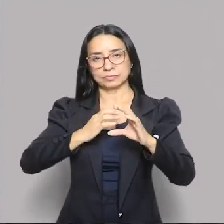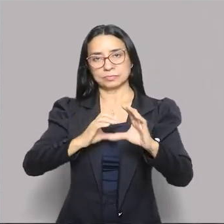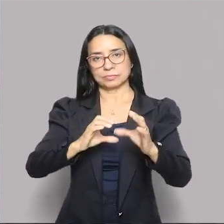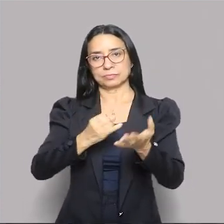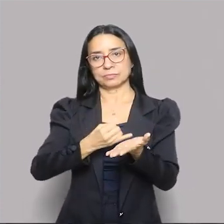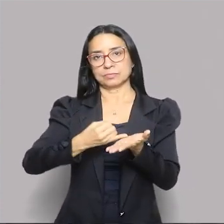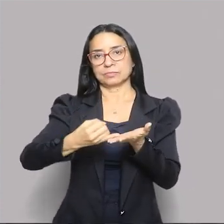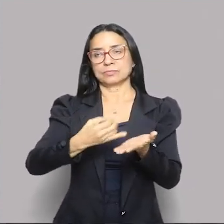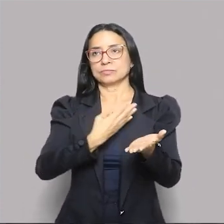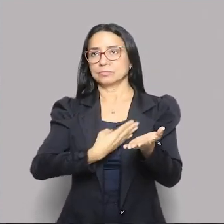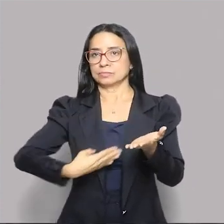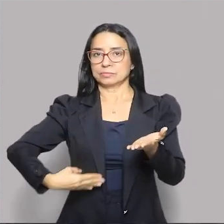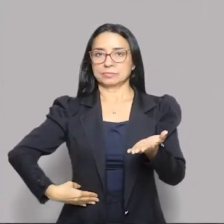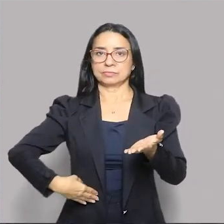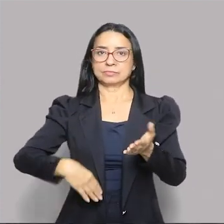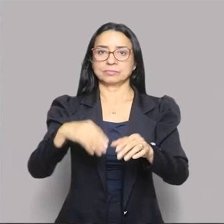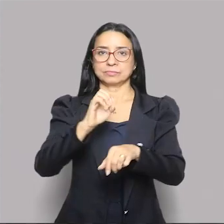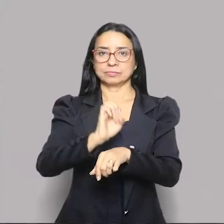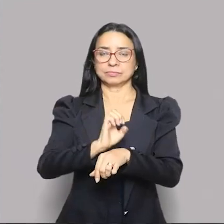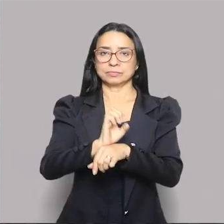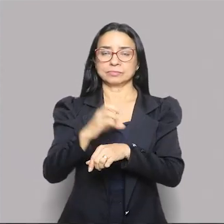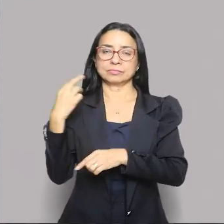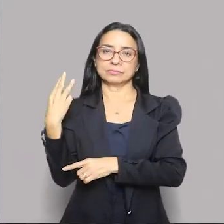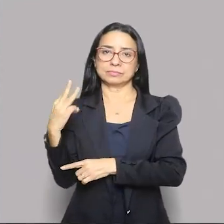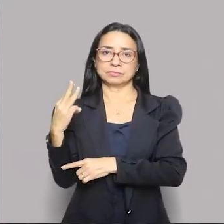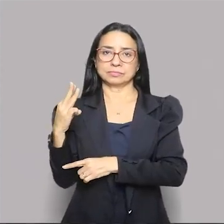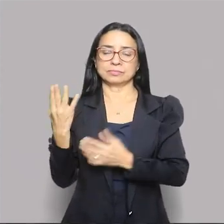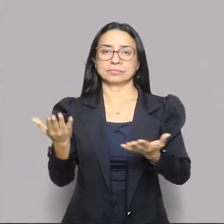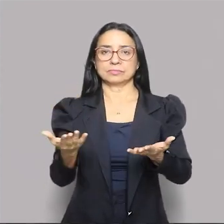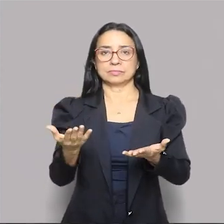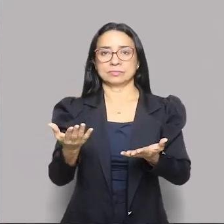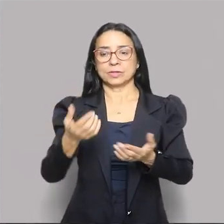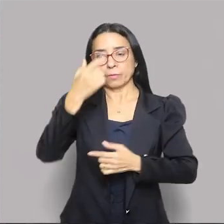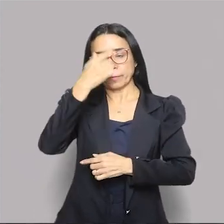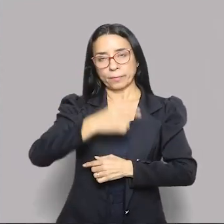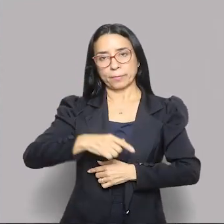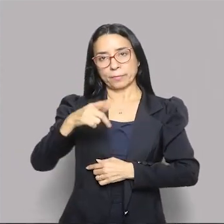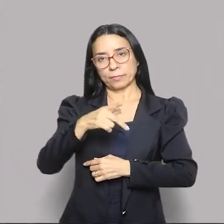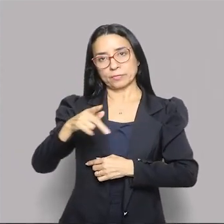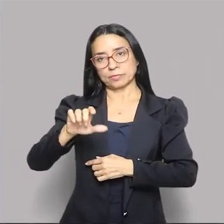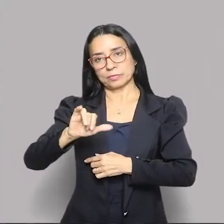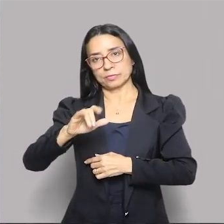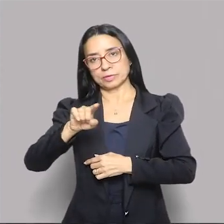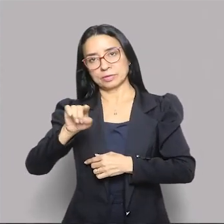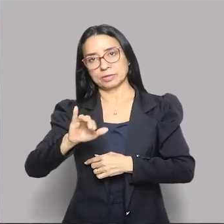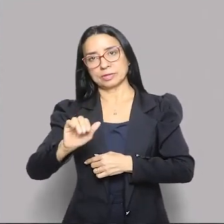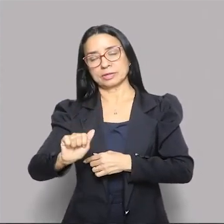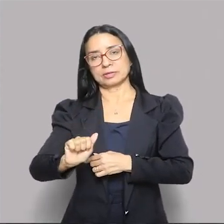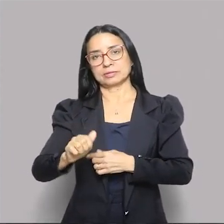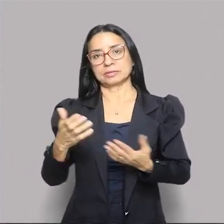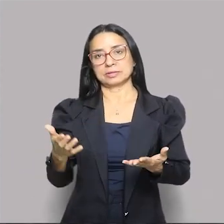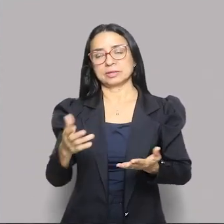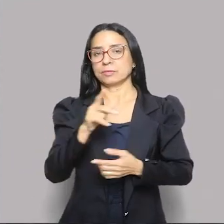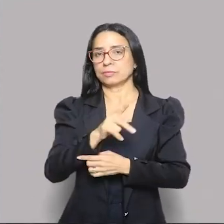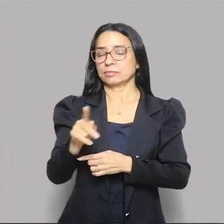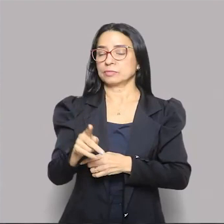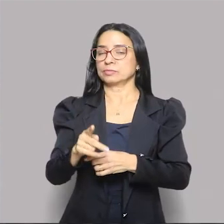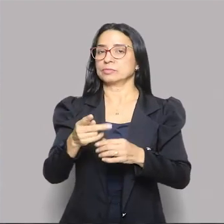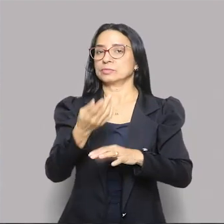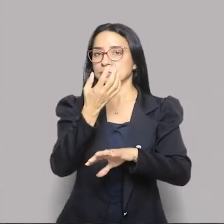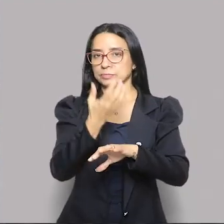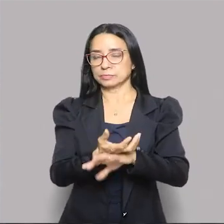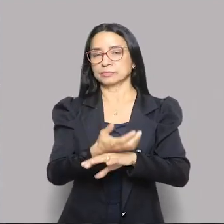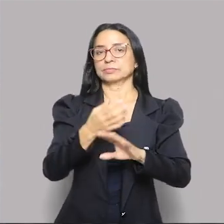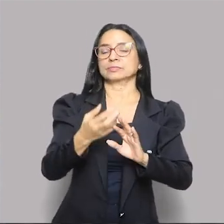uma iniciativa do Governo do Estado do Maranhão. E eu sou professora Lízia Adriane Magno, sua professora de